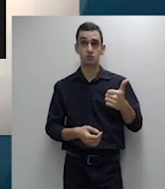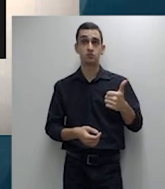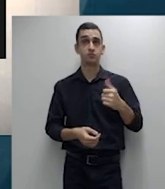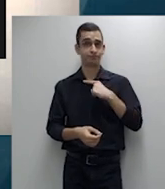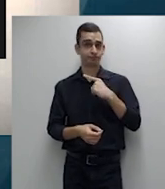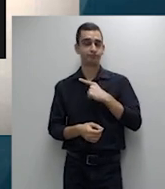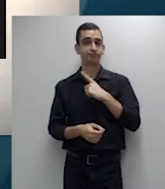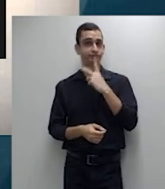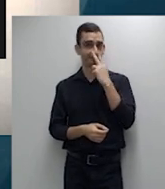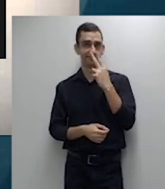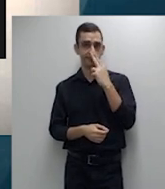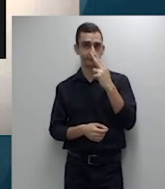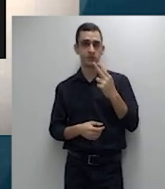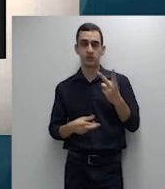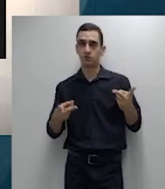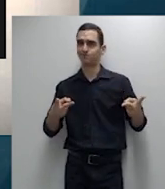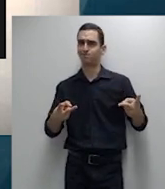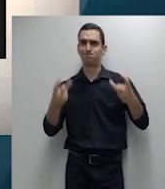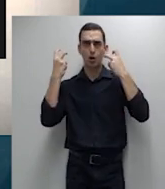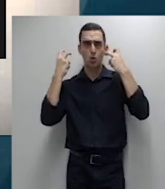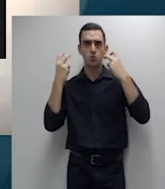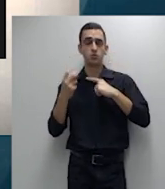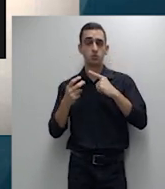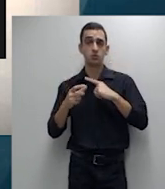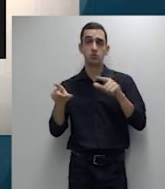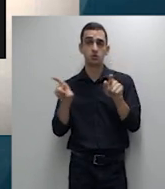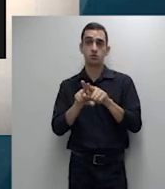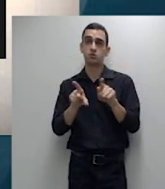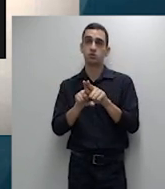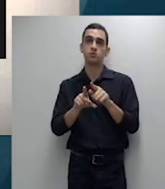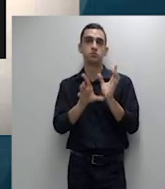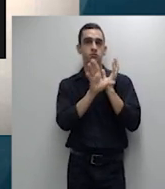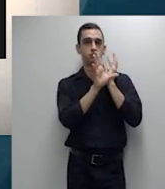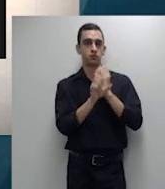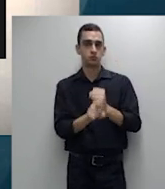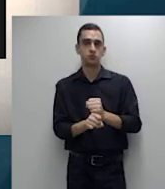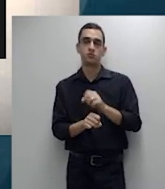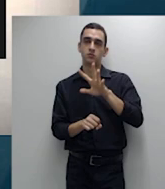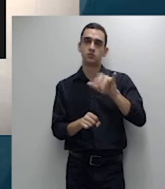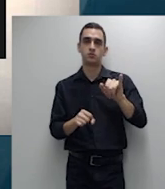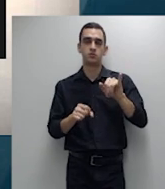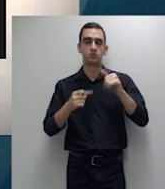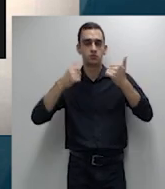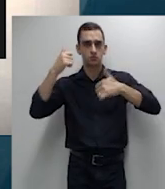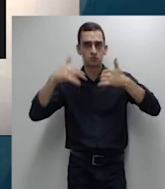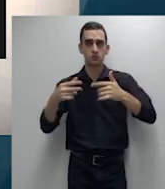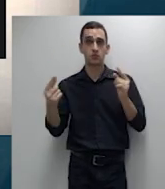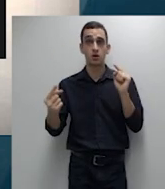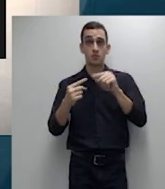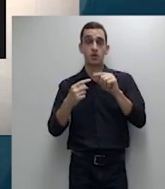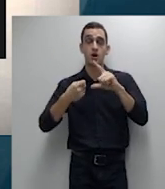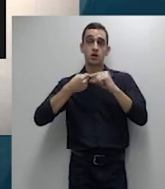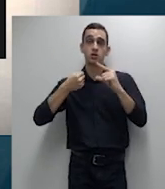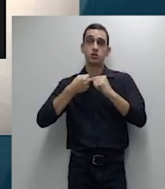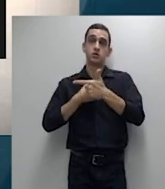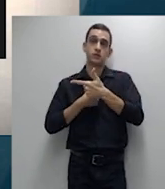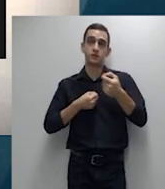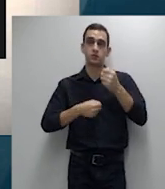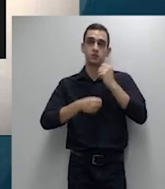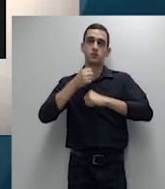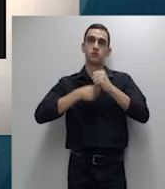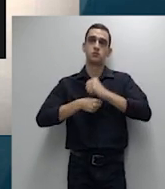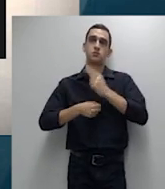conceito de apreciação equitativa a que se refere o artigo 20 paragrafo 4º do CPC de